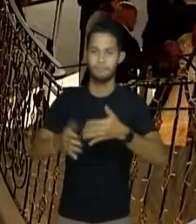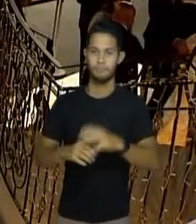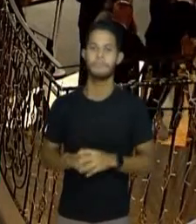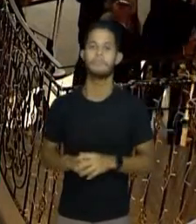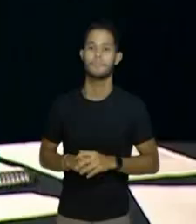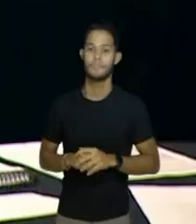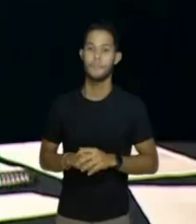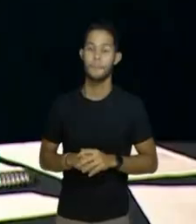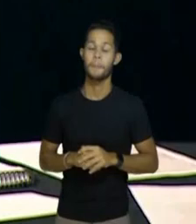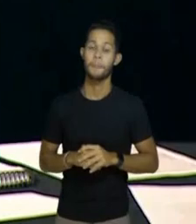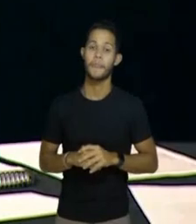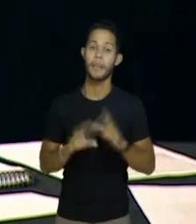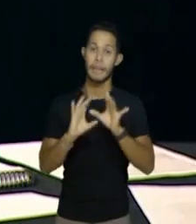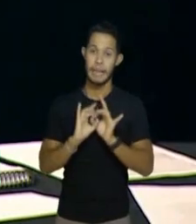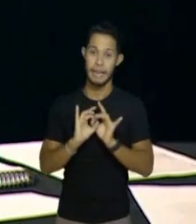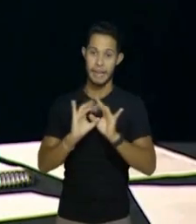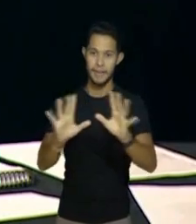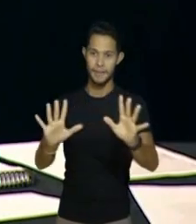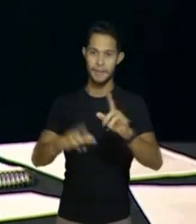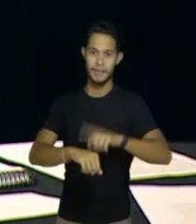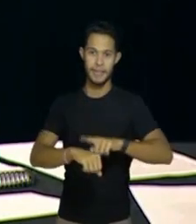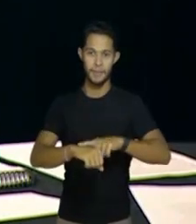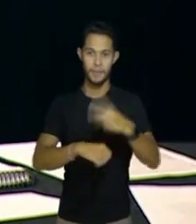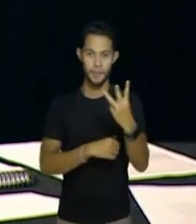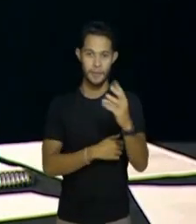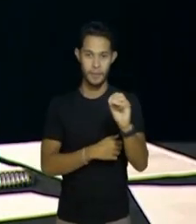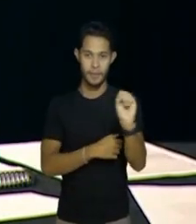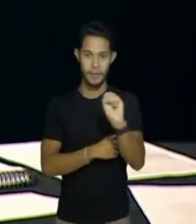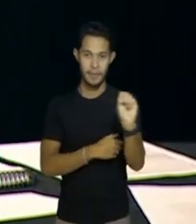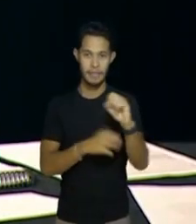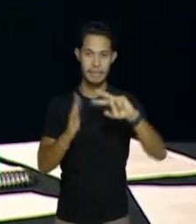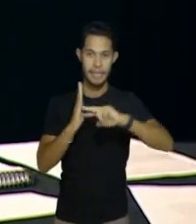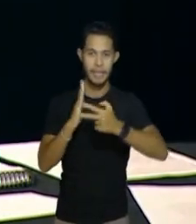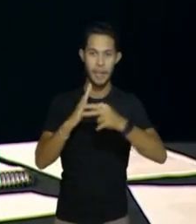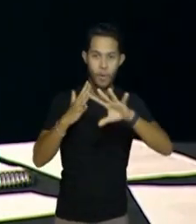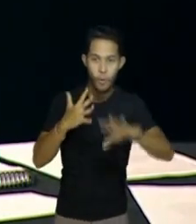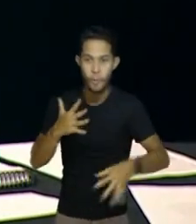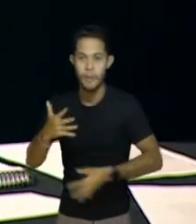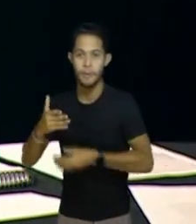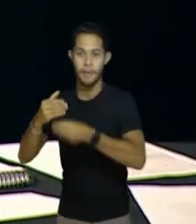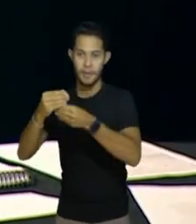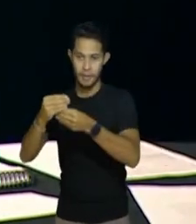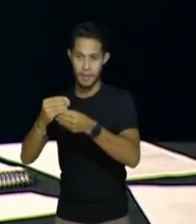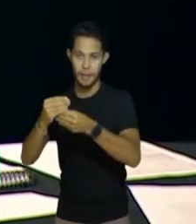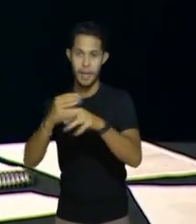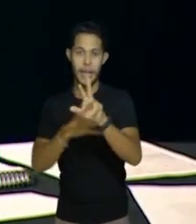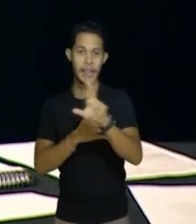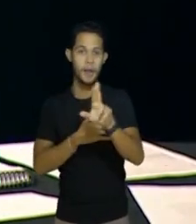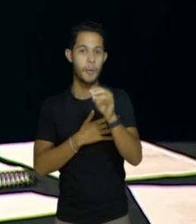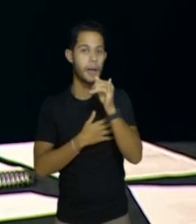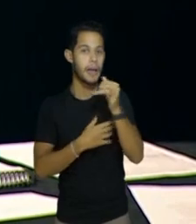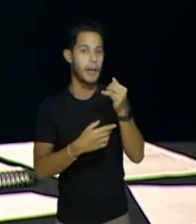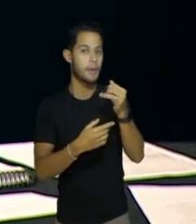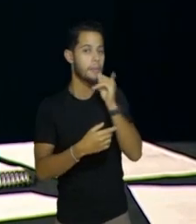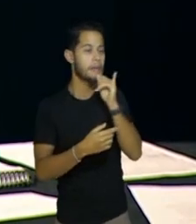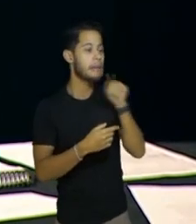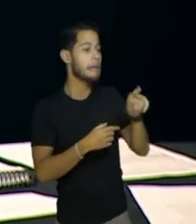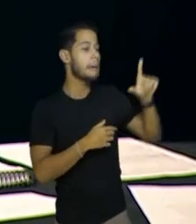A gente concede os 30 segundos para que eles façam a complementação da sua fala. Não é porque um é mais, outro menos, é para todos